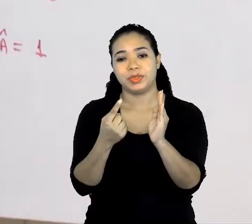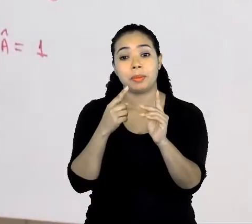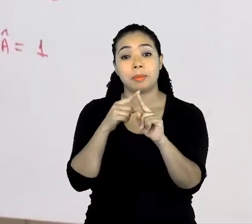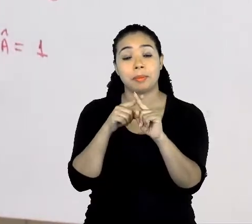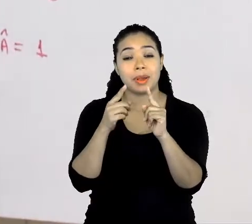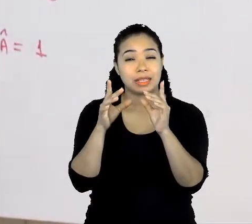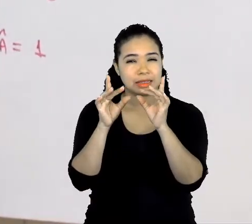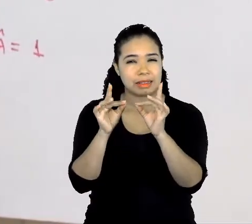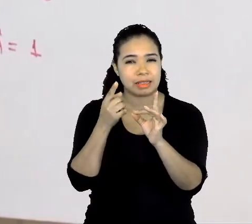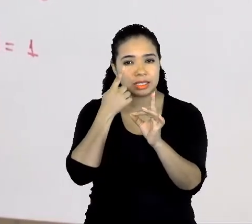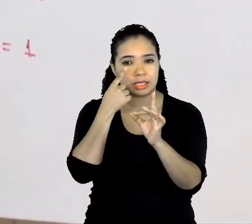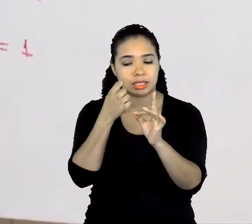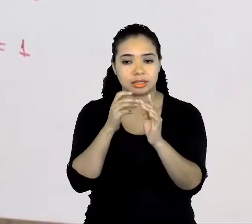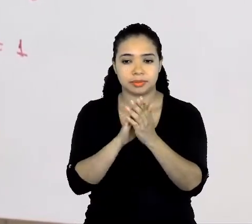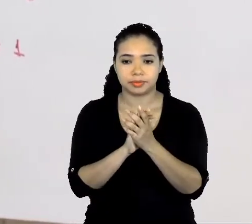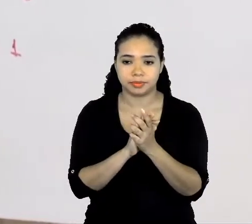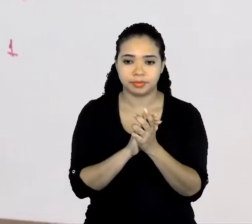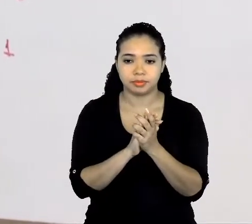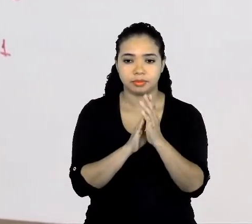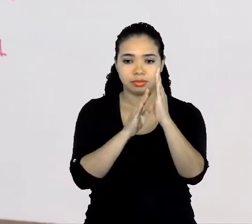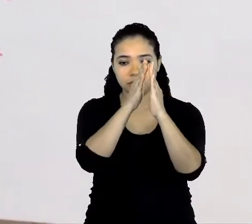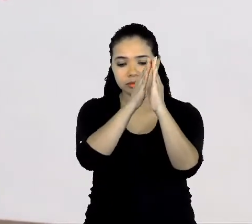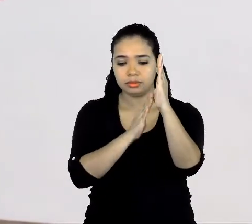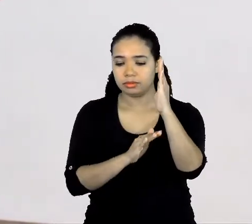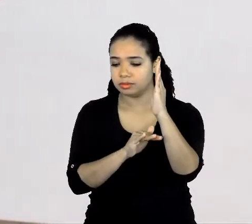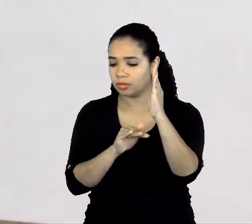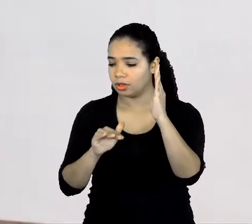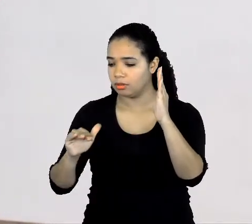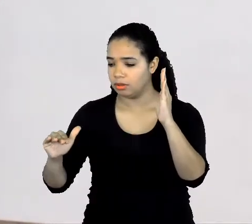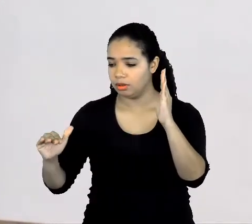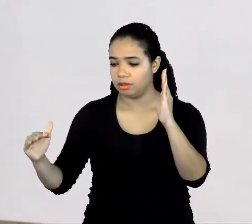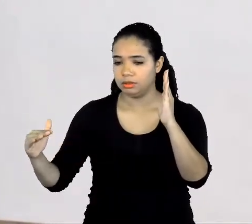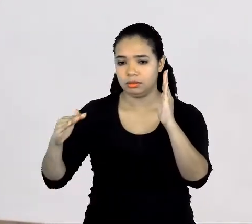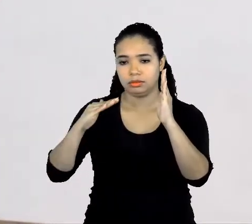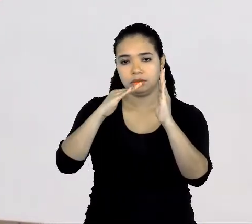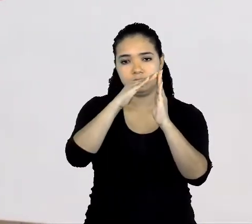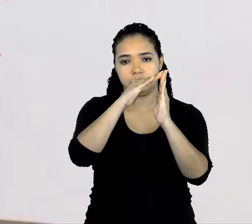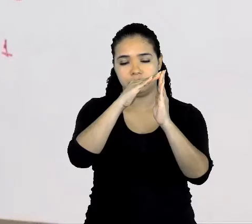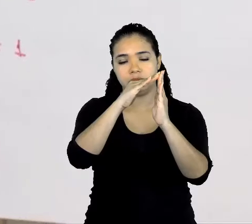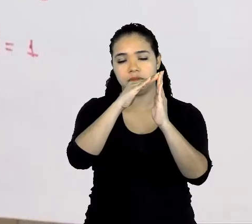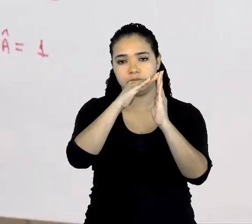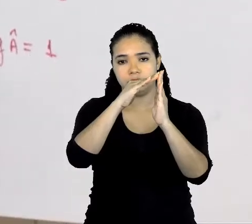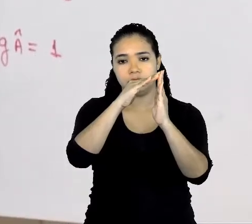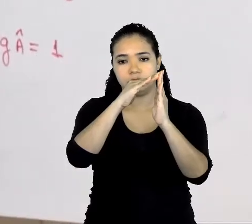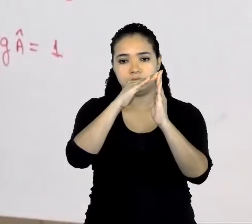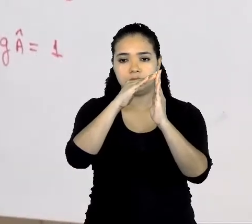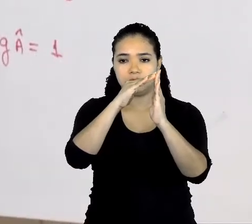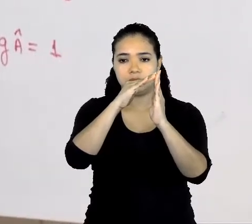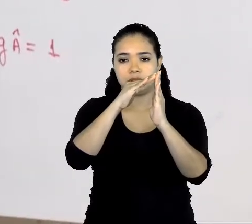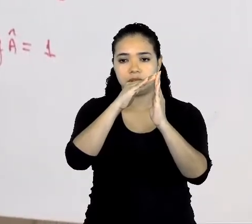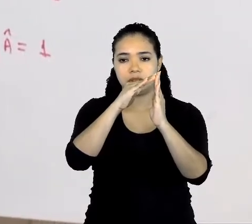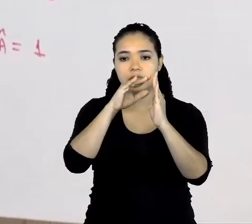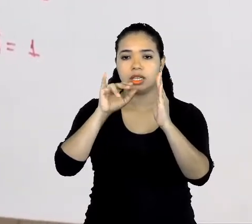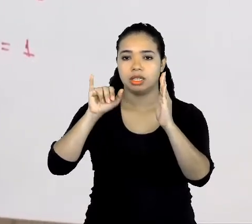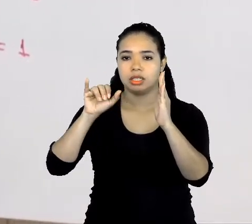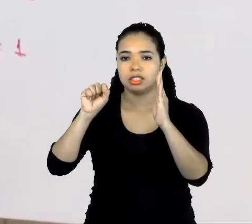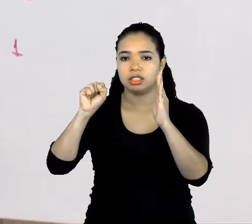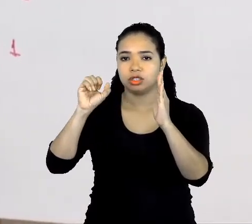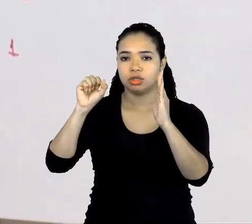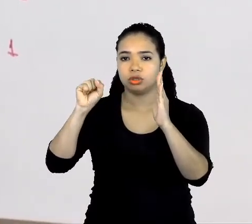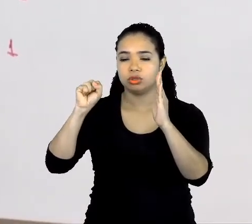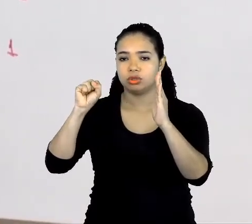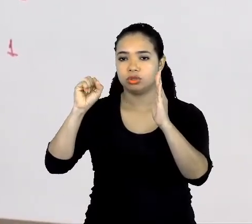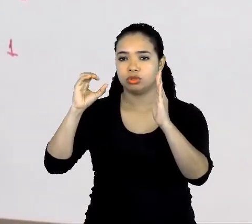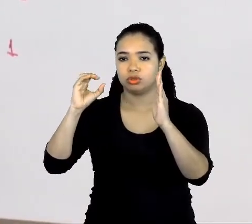interessante. Se essas retas, se ele é um triângulo isósceles, e ele é, significa dizer que